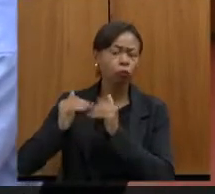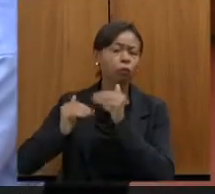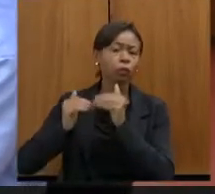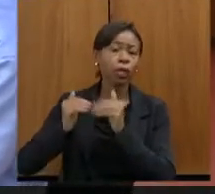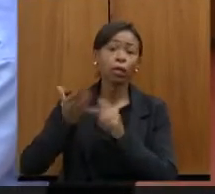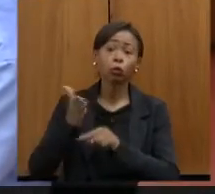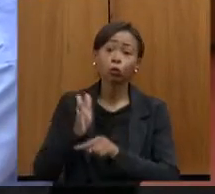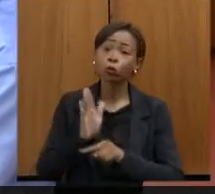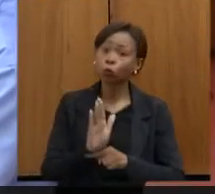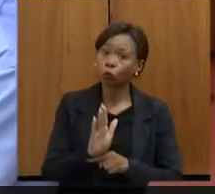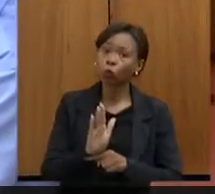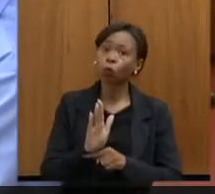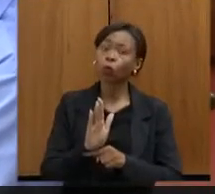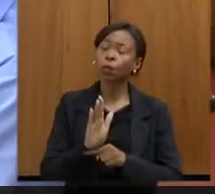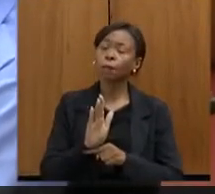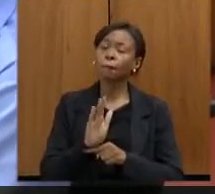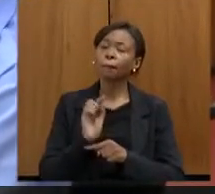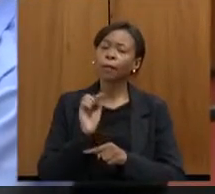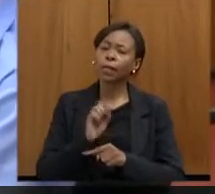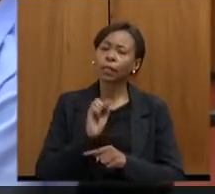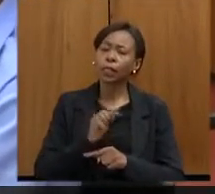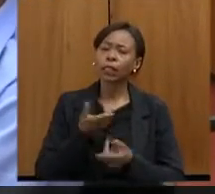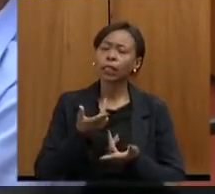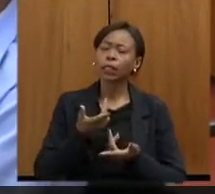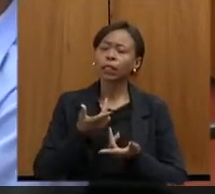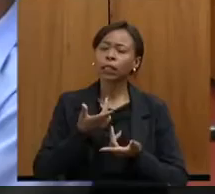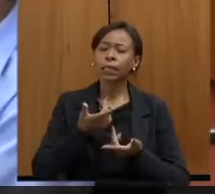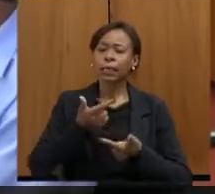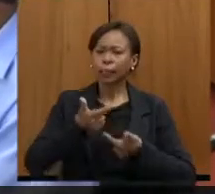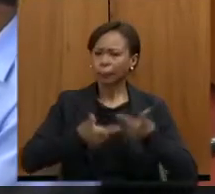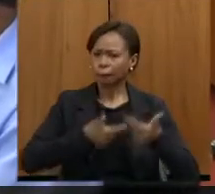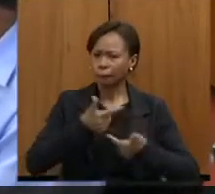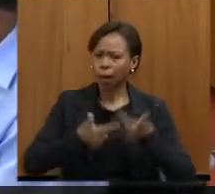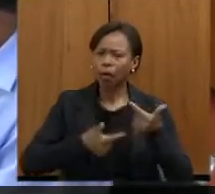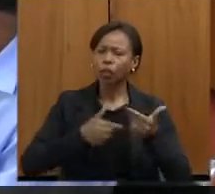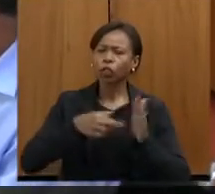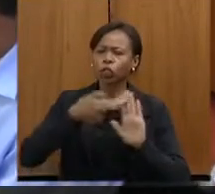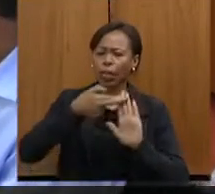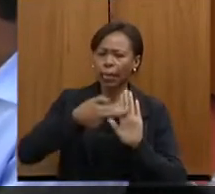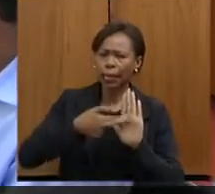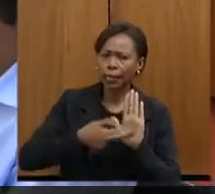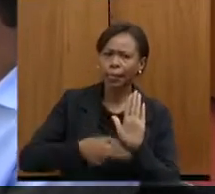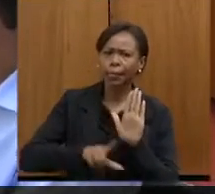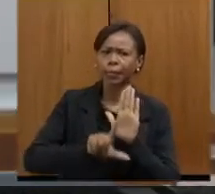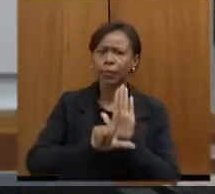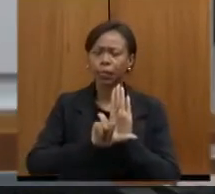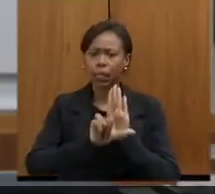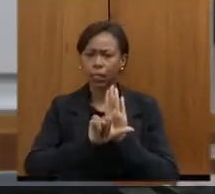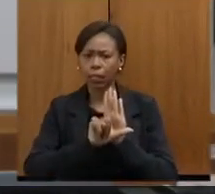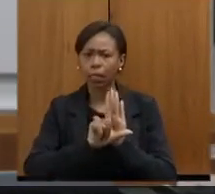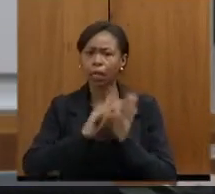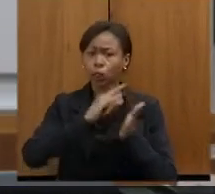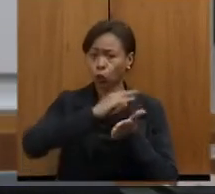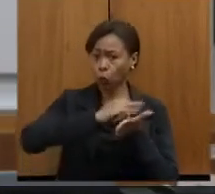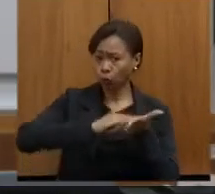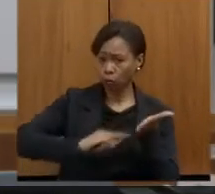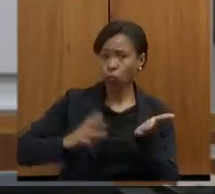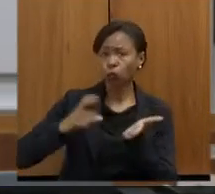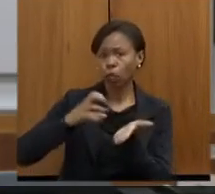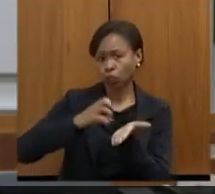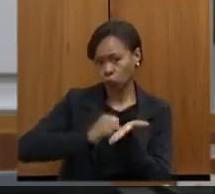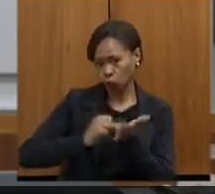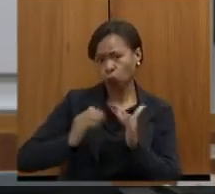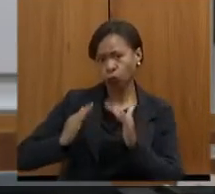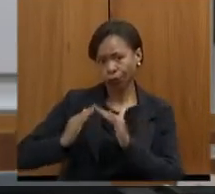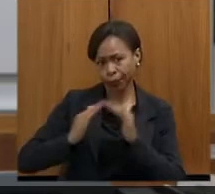eficiência nos processos de regularização fundiária, ajudando os municípios, que porventura